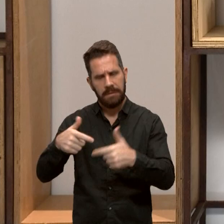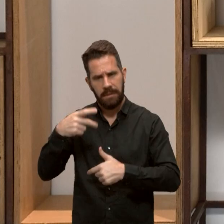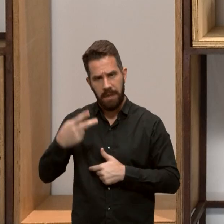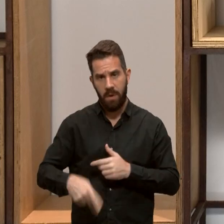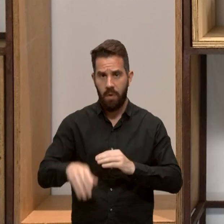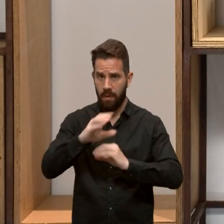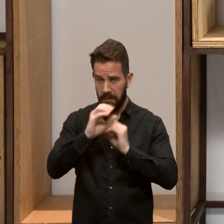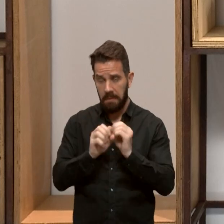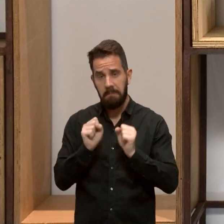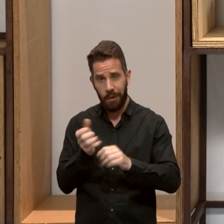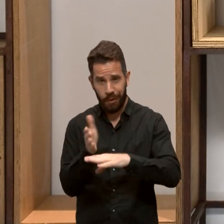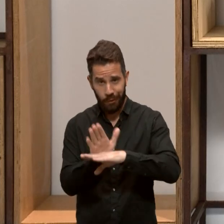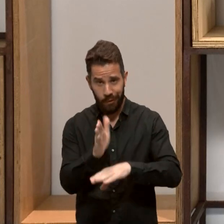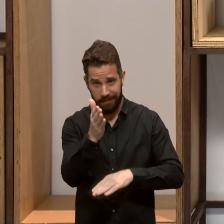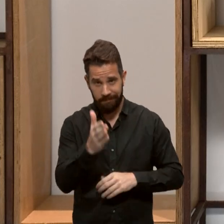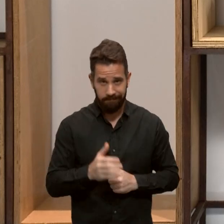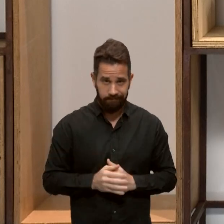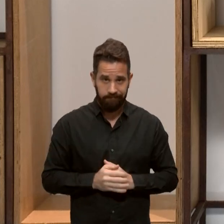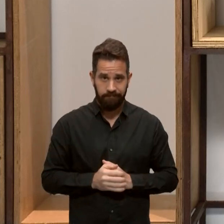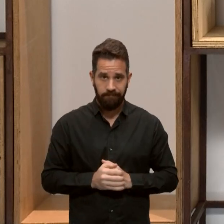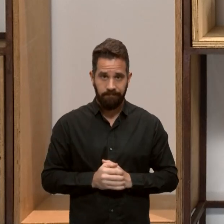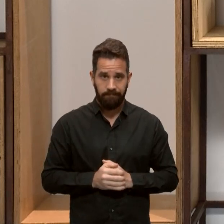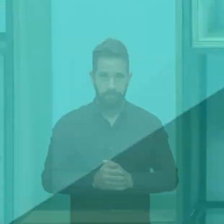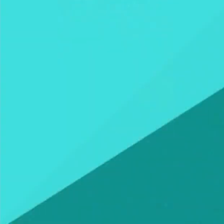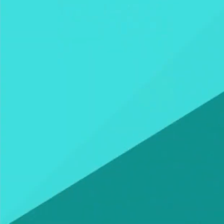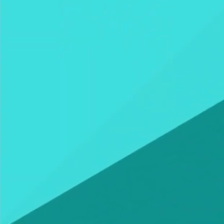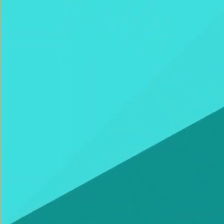te beneficiar.